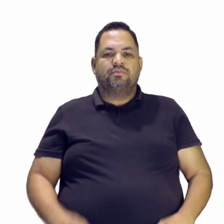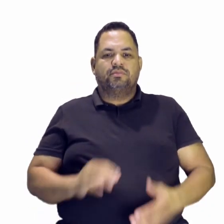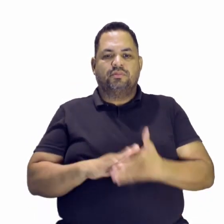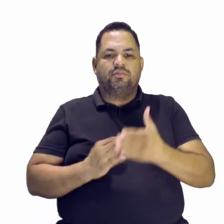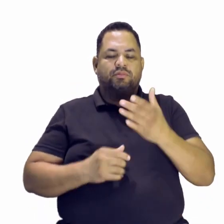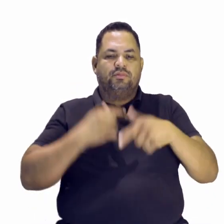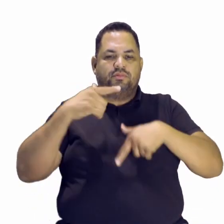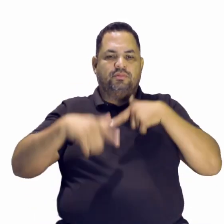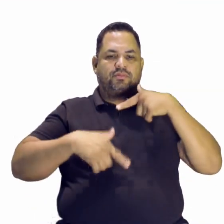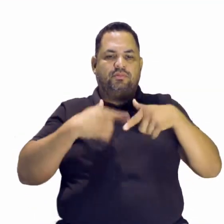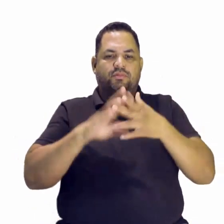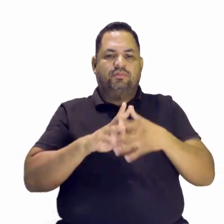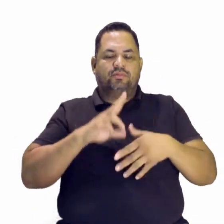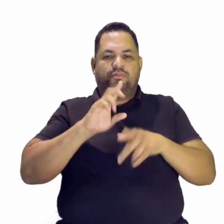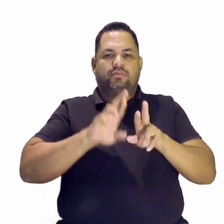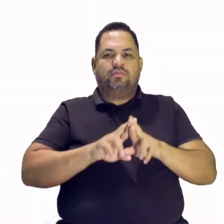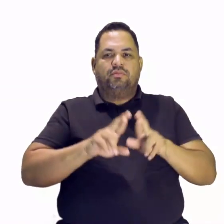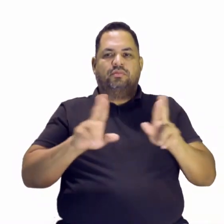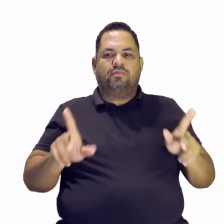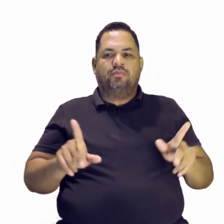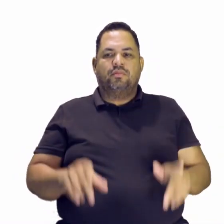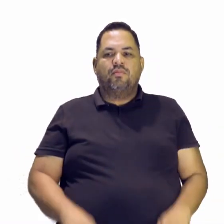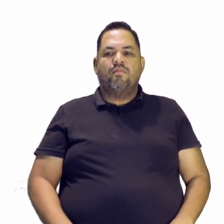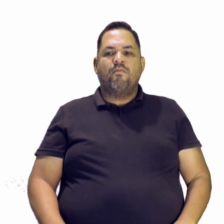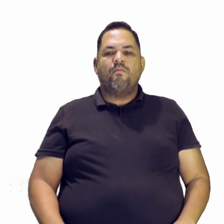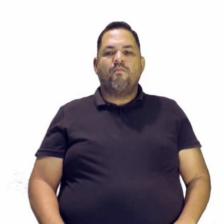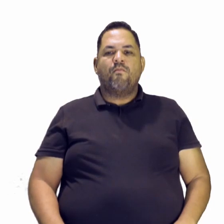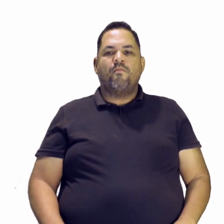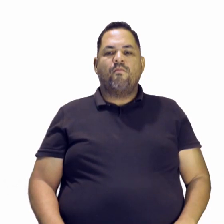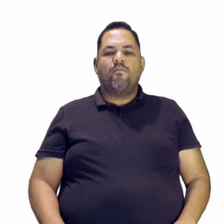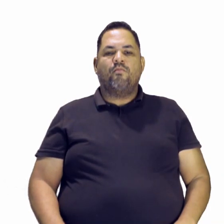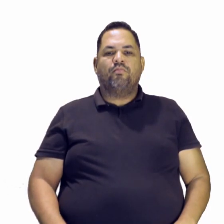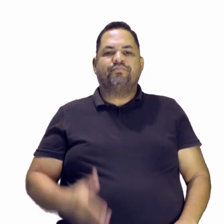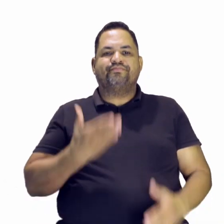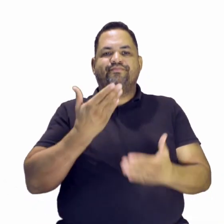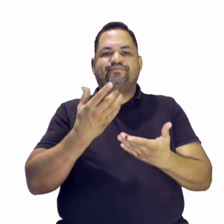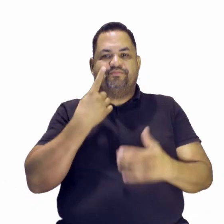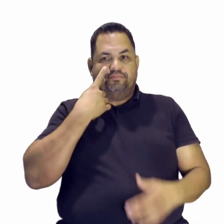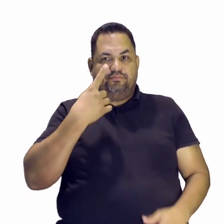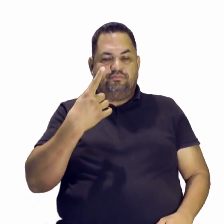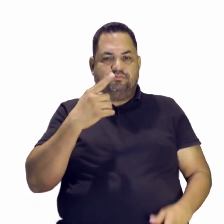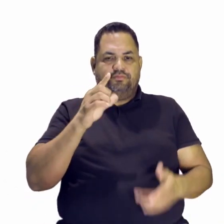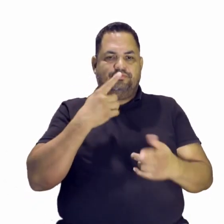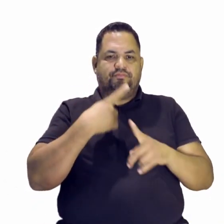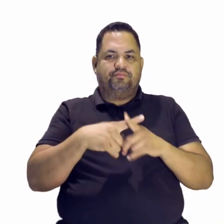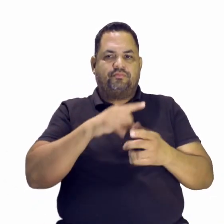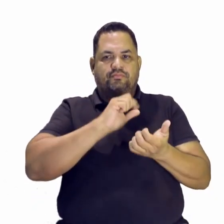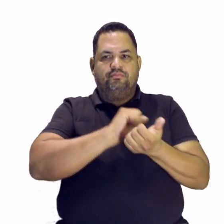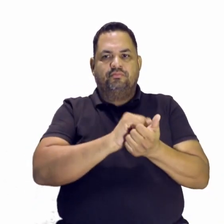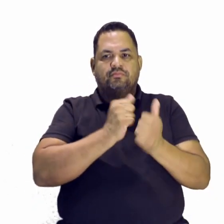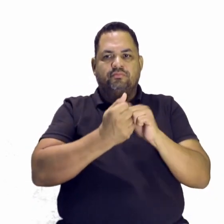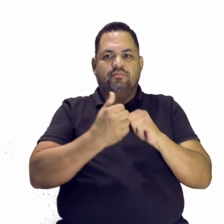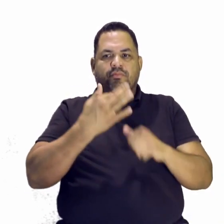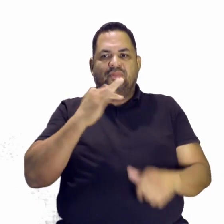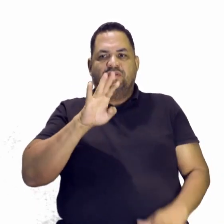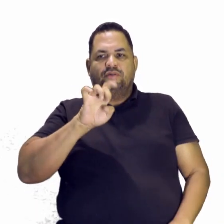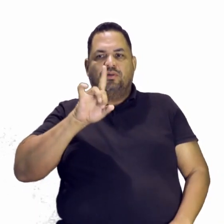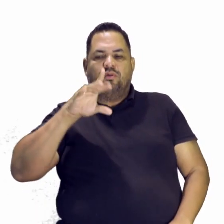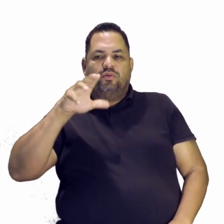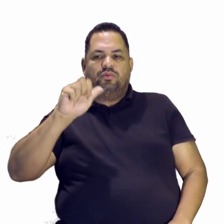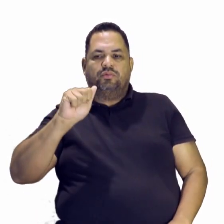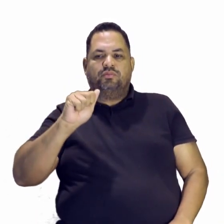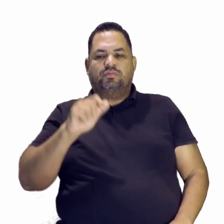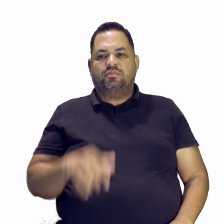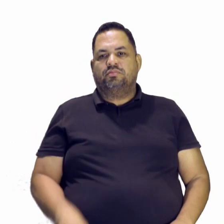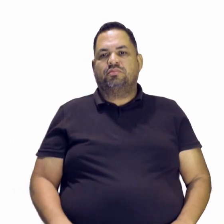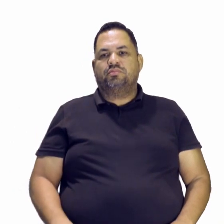de formas diferenciadas. Vi também aí sobre essas adaptações fisiológicas, né, com relação